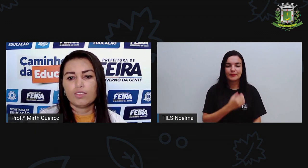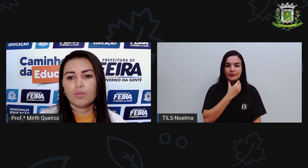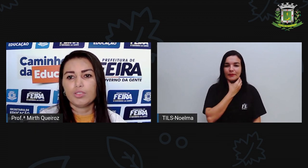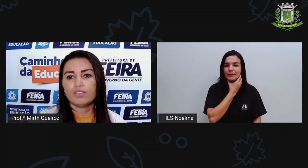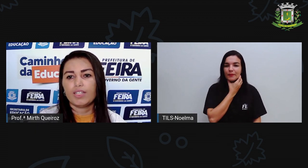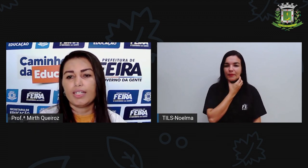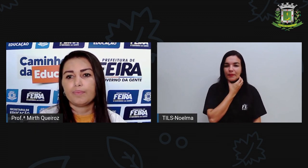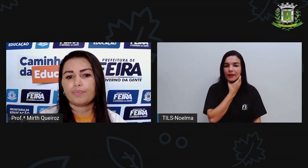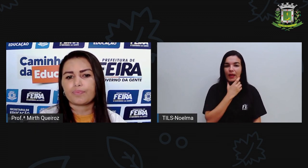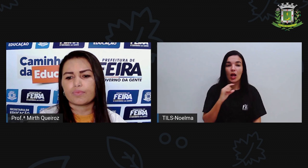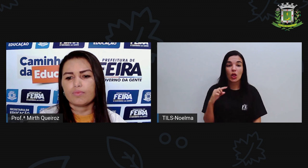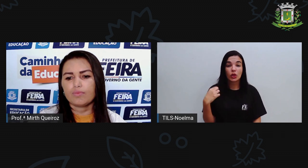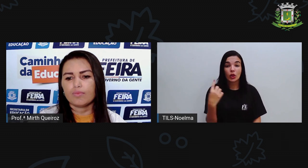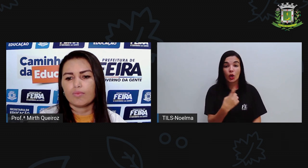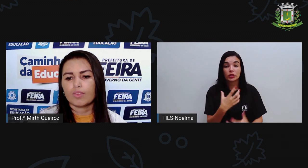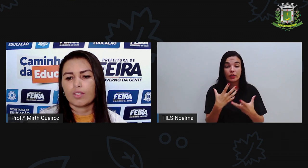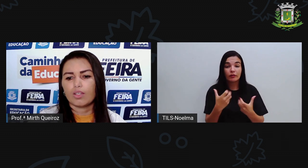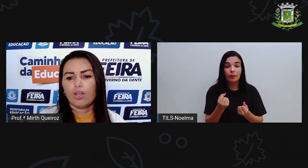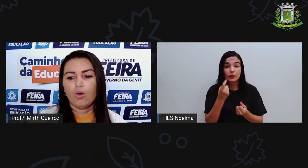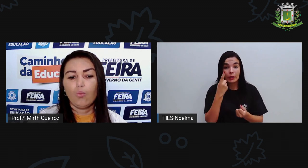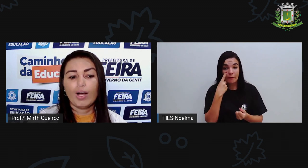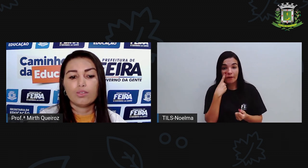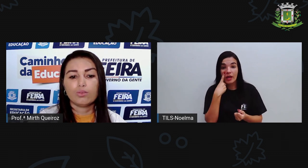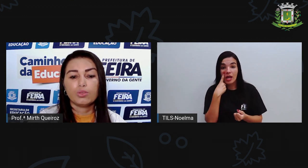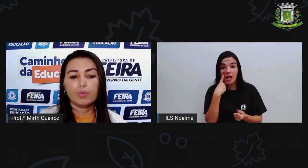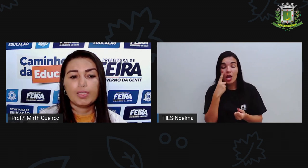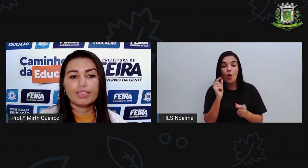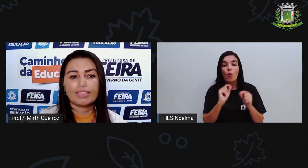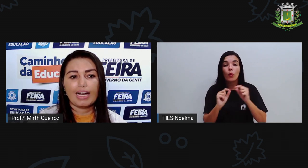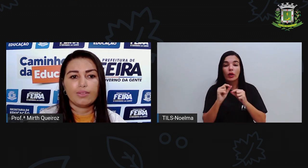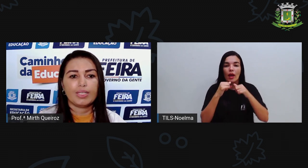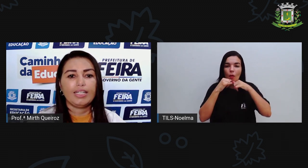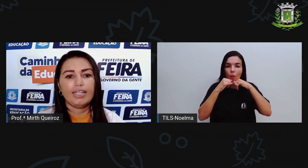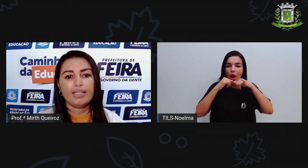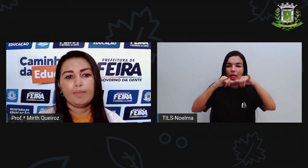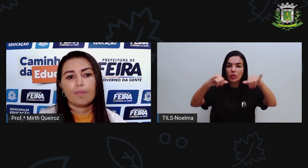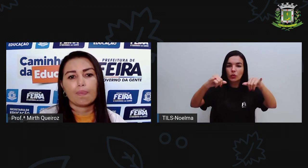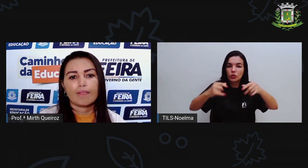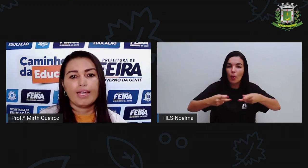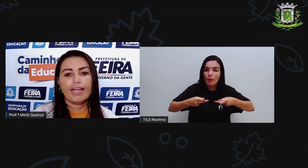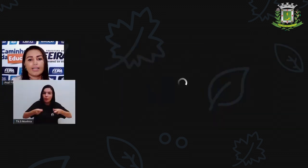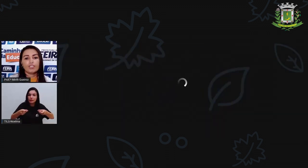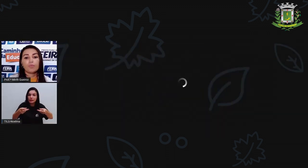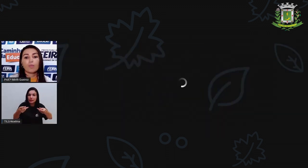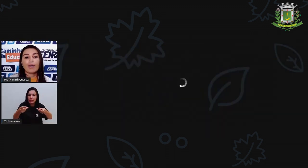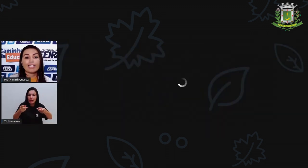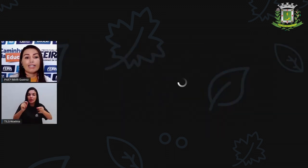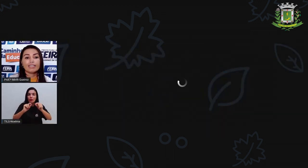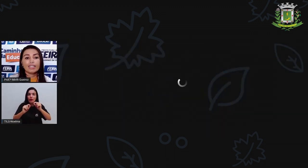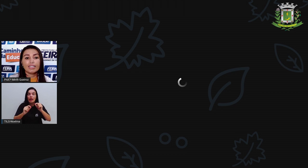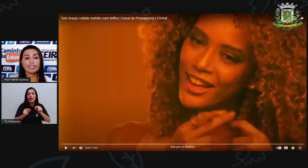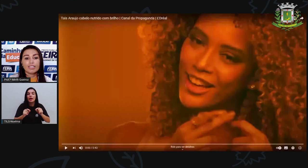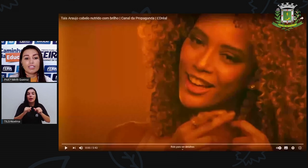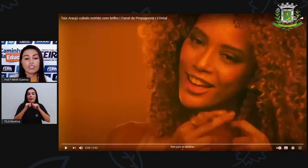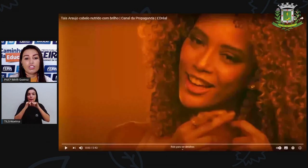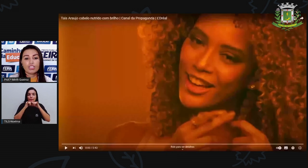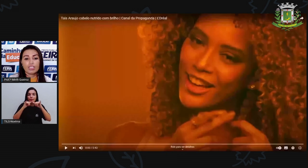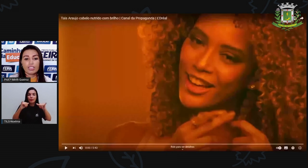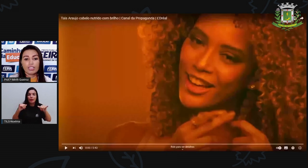Nós vamos ver um anúncio publicitário aqui de propaganda